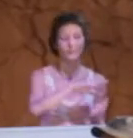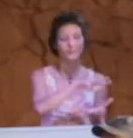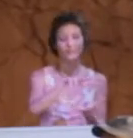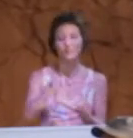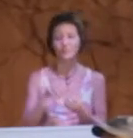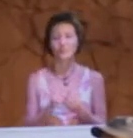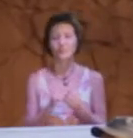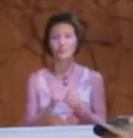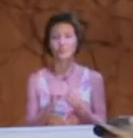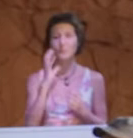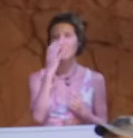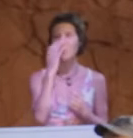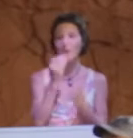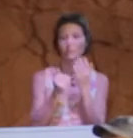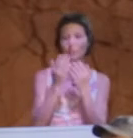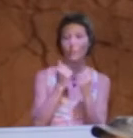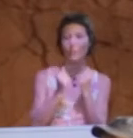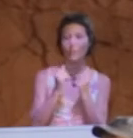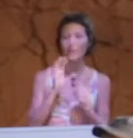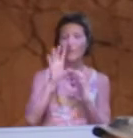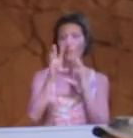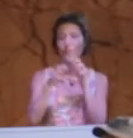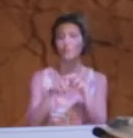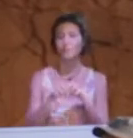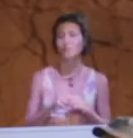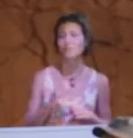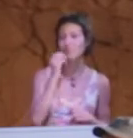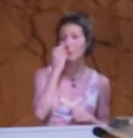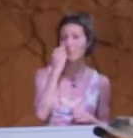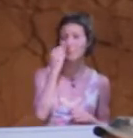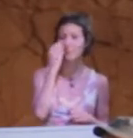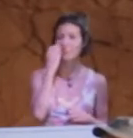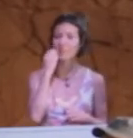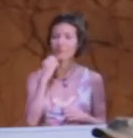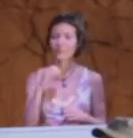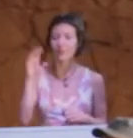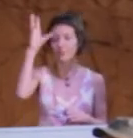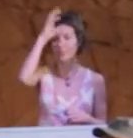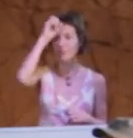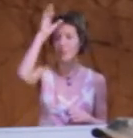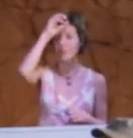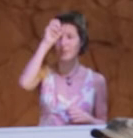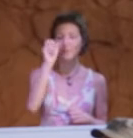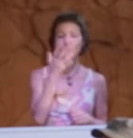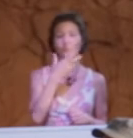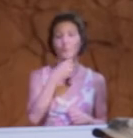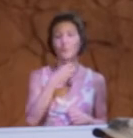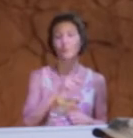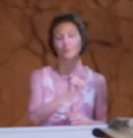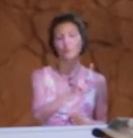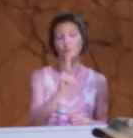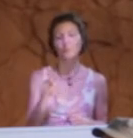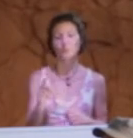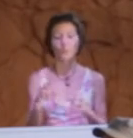comido, mas a diversão de estar festejando. E eu aprendo na nossa cosmologia, como um grande mestre negro bispo, que fala que o povo